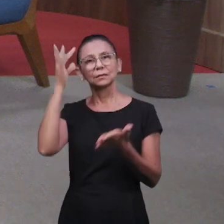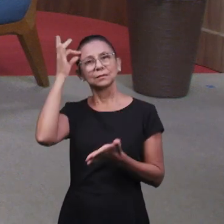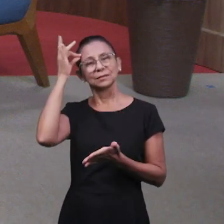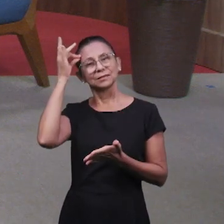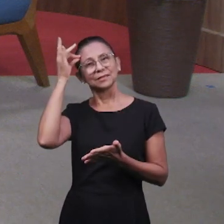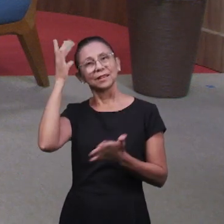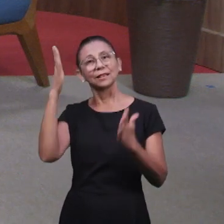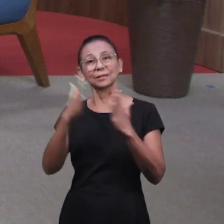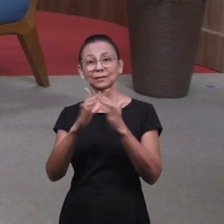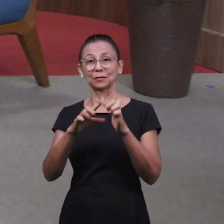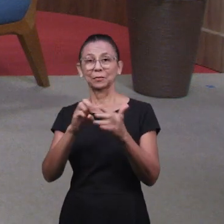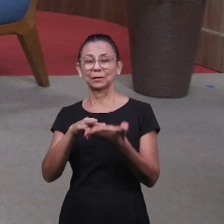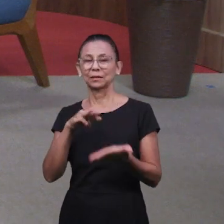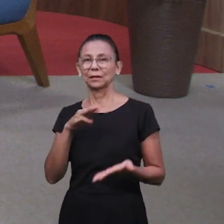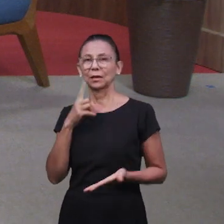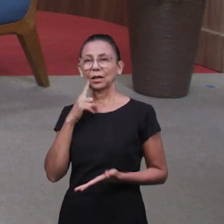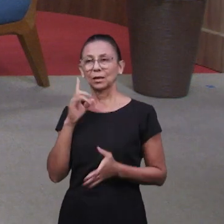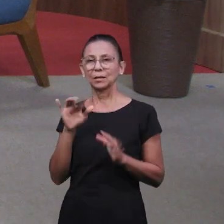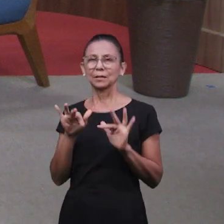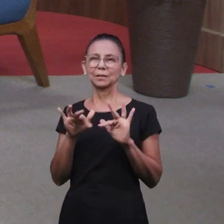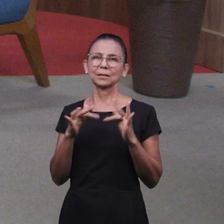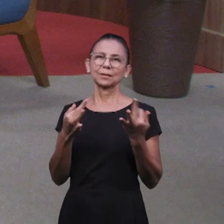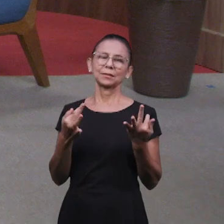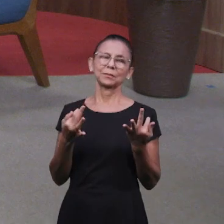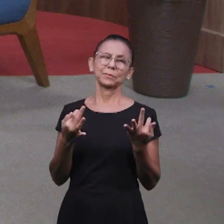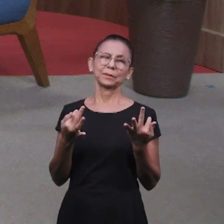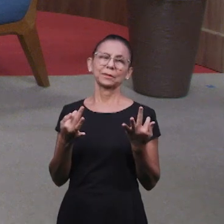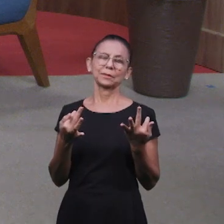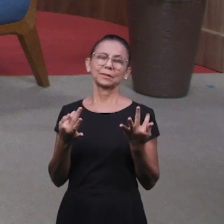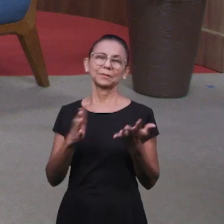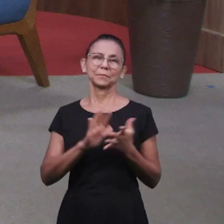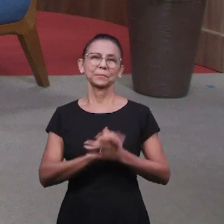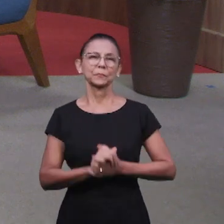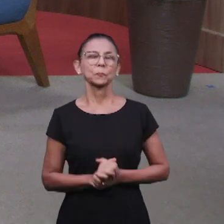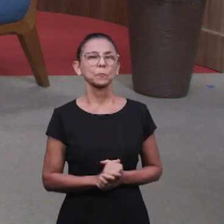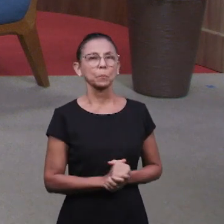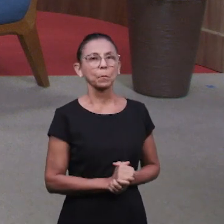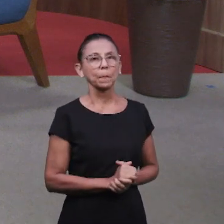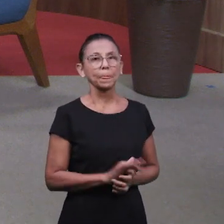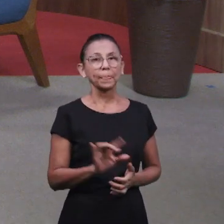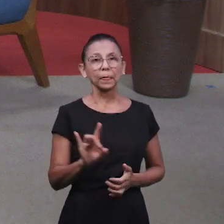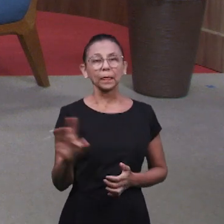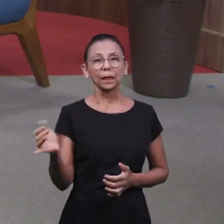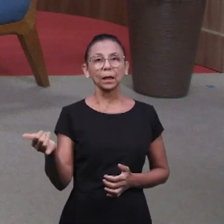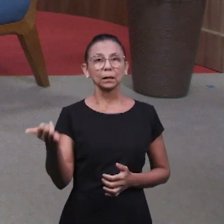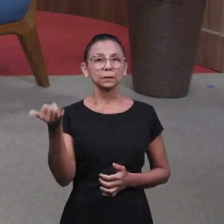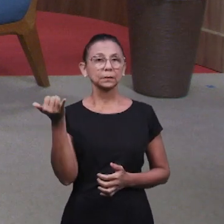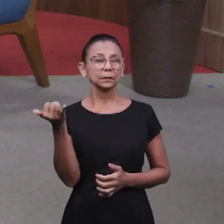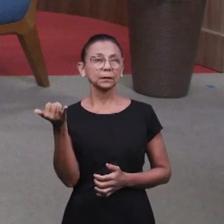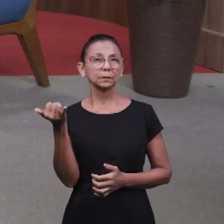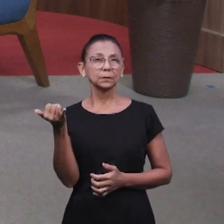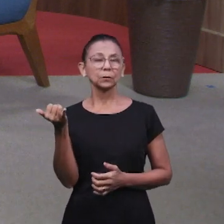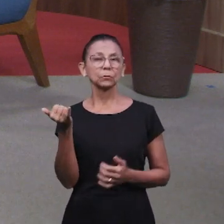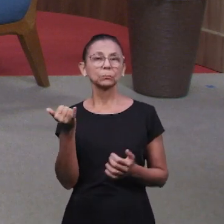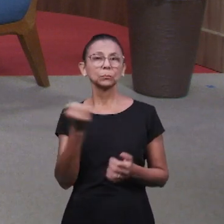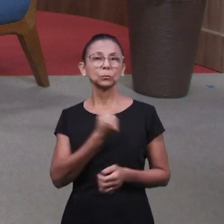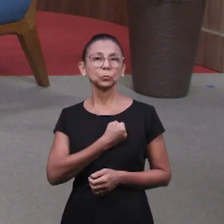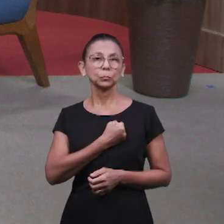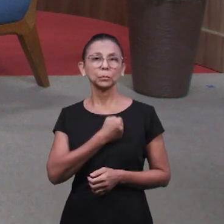Cristã Maranata. Veja como é simples de participar. Você vai ter apenas que fazer uma ligação. E essa ligação, ela